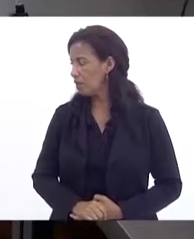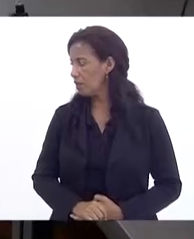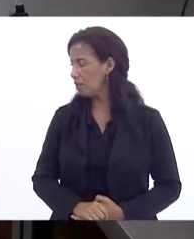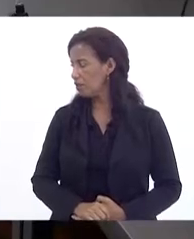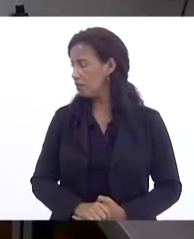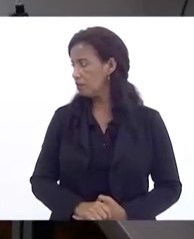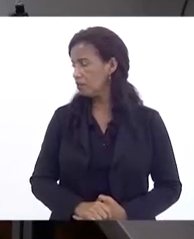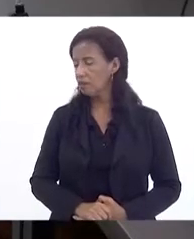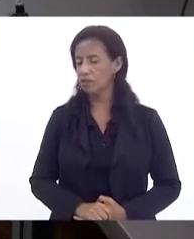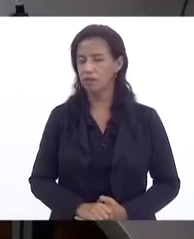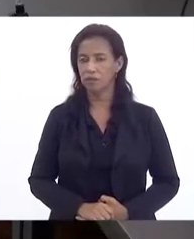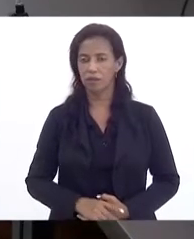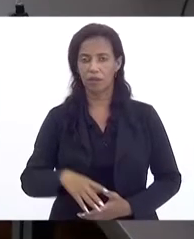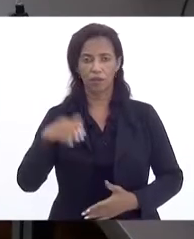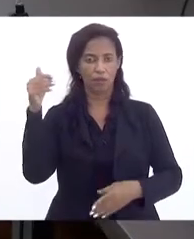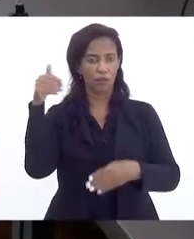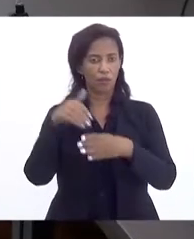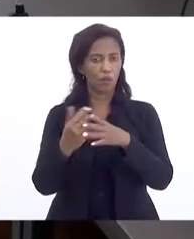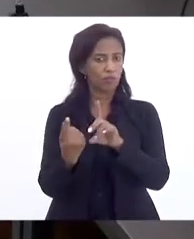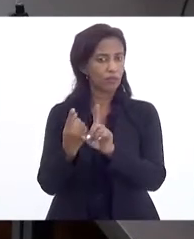Faz voto divergente, Mink.